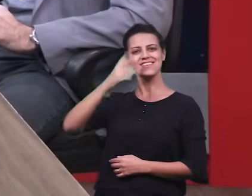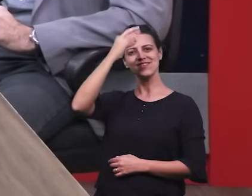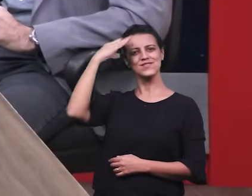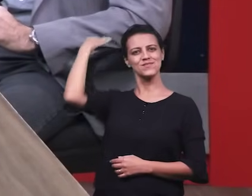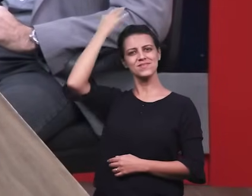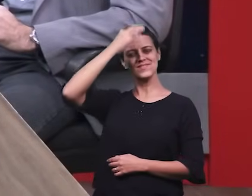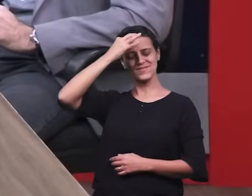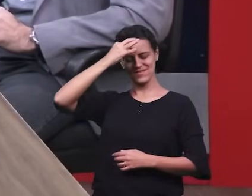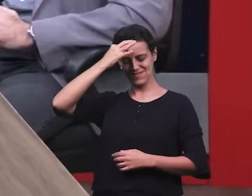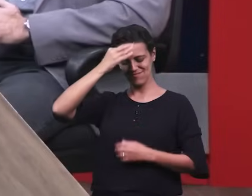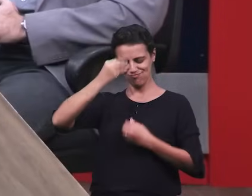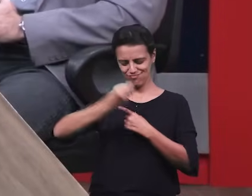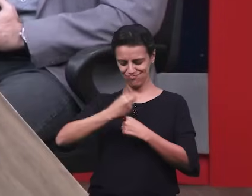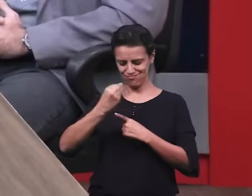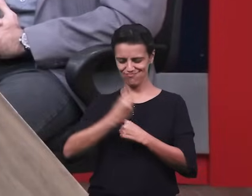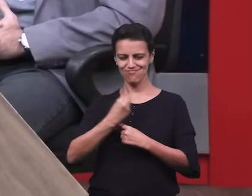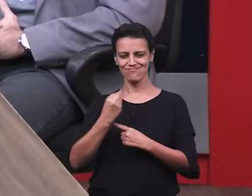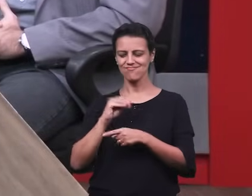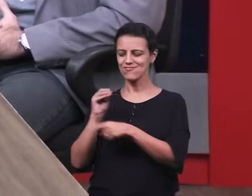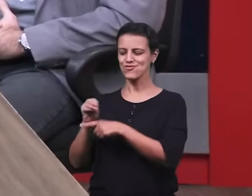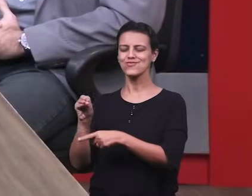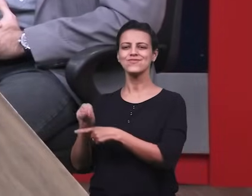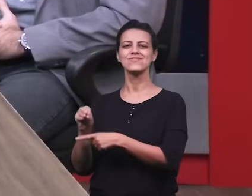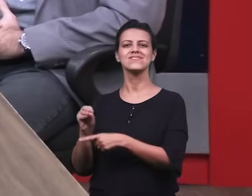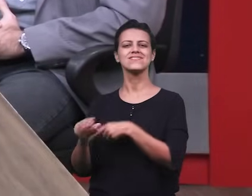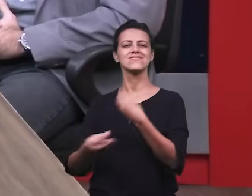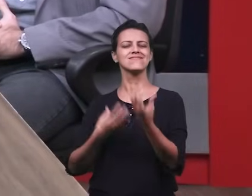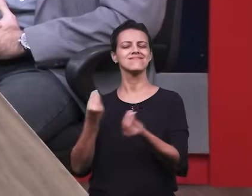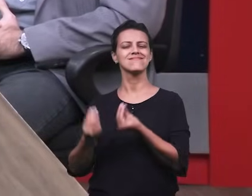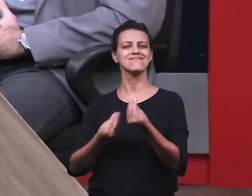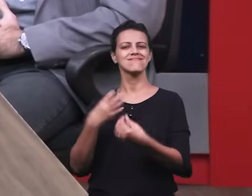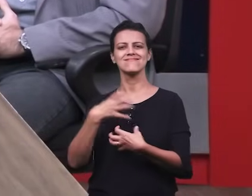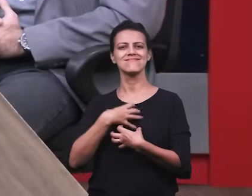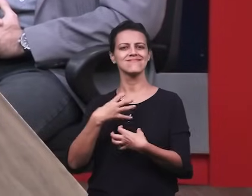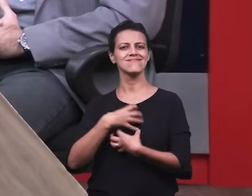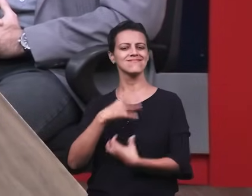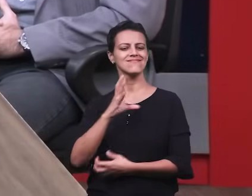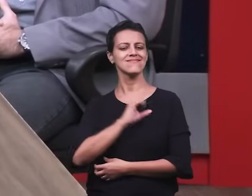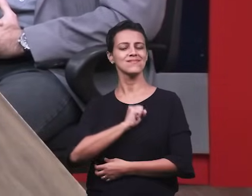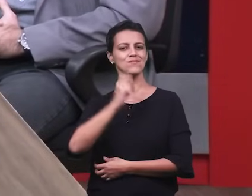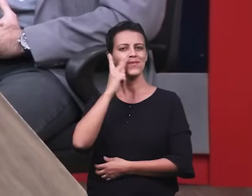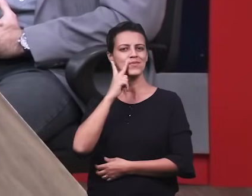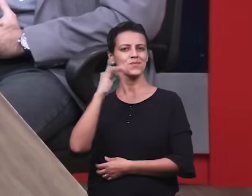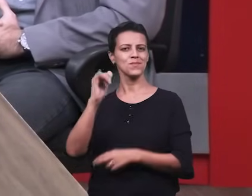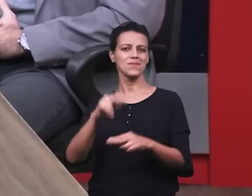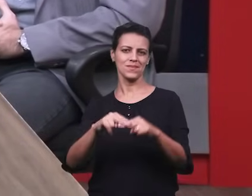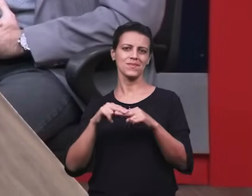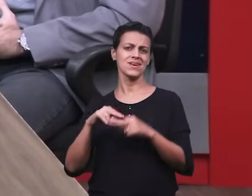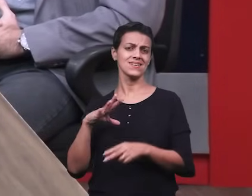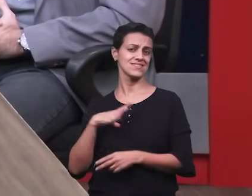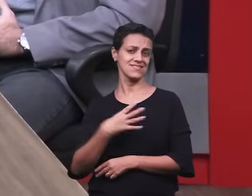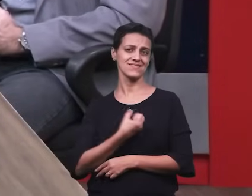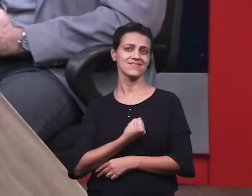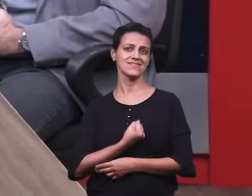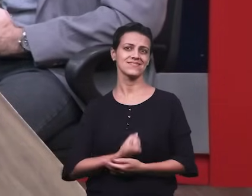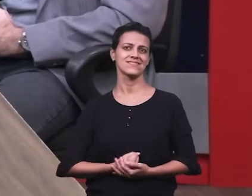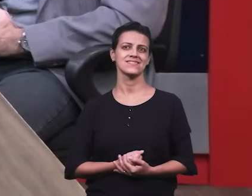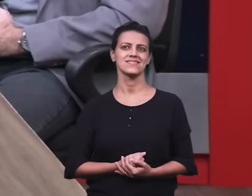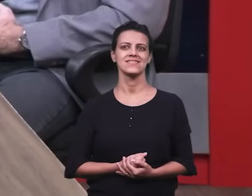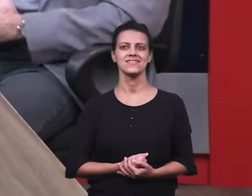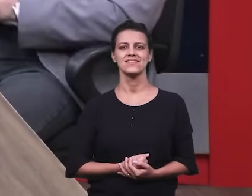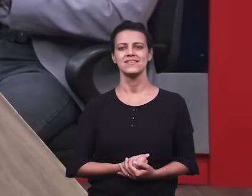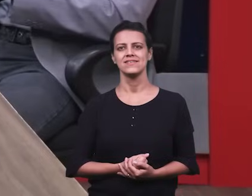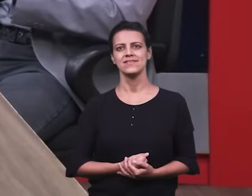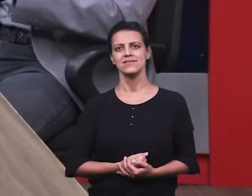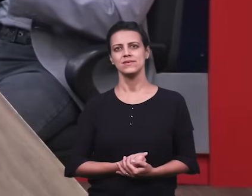corpo e nós vamos sentir esse amor do Pai, a nossa salvação. Muito bem, né? Então, a